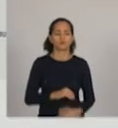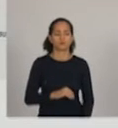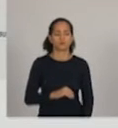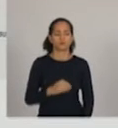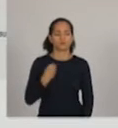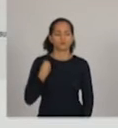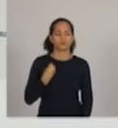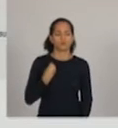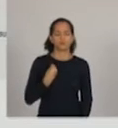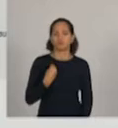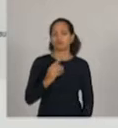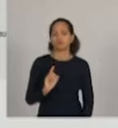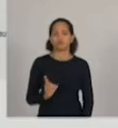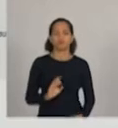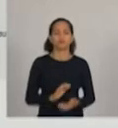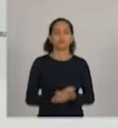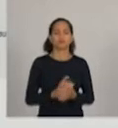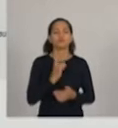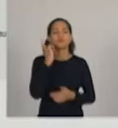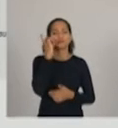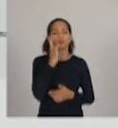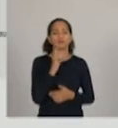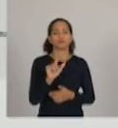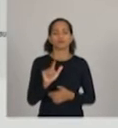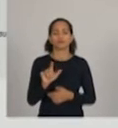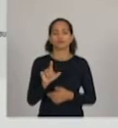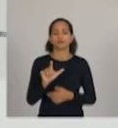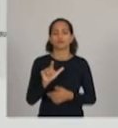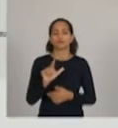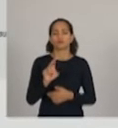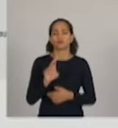Ausente. Como vota o deputado Luciano Machado?